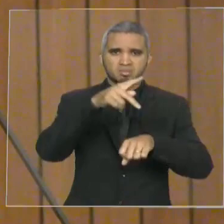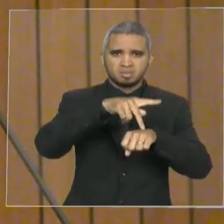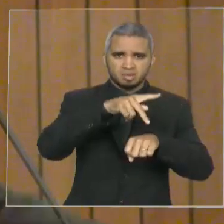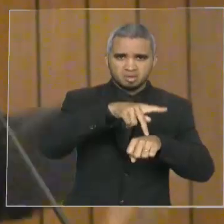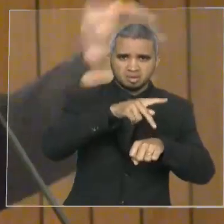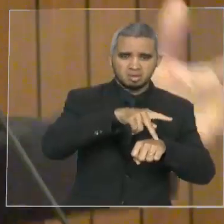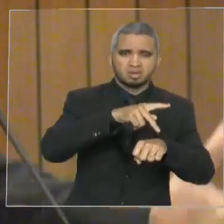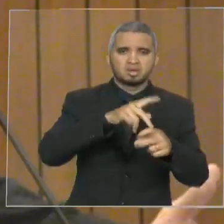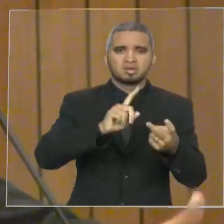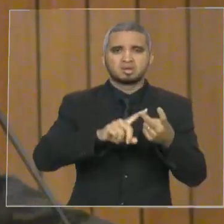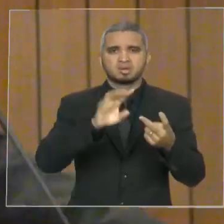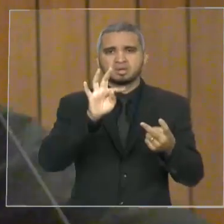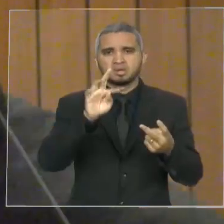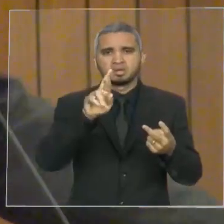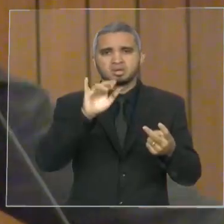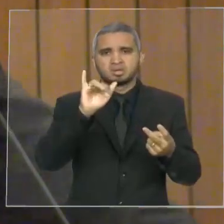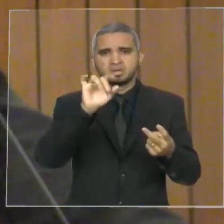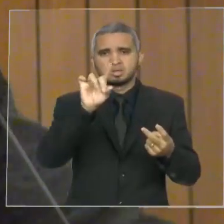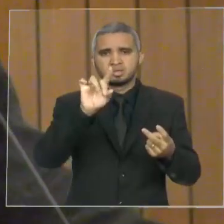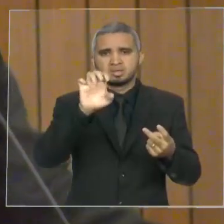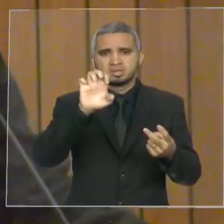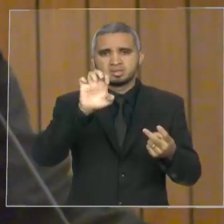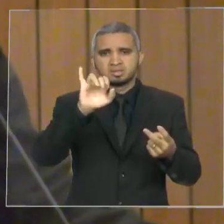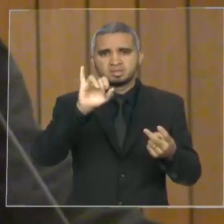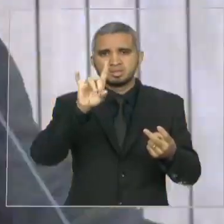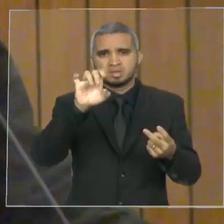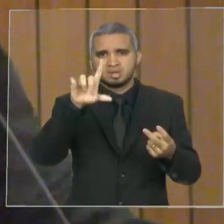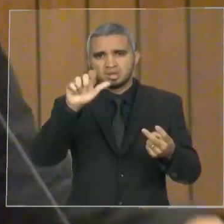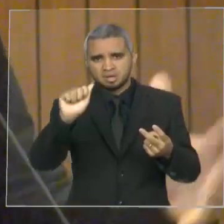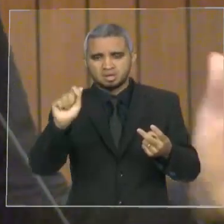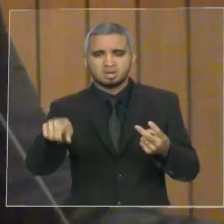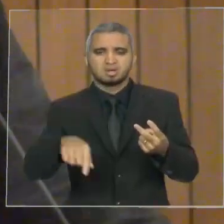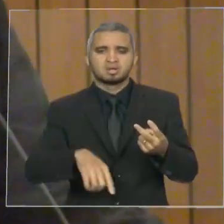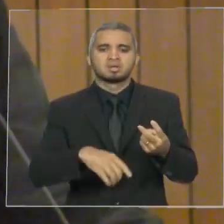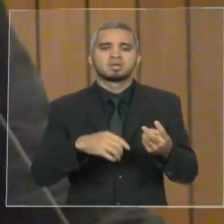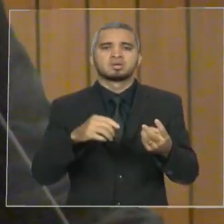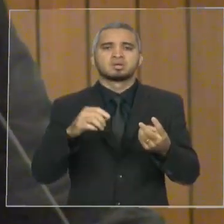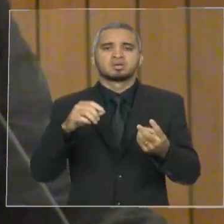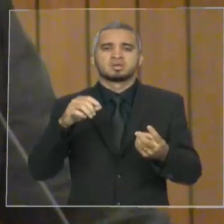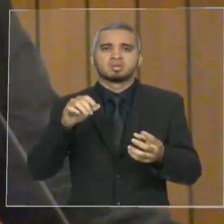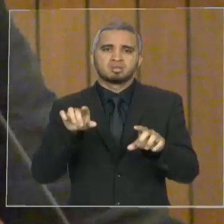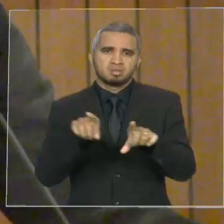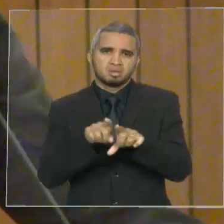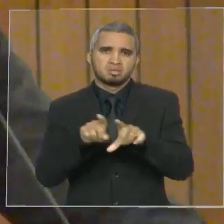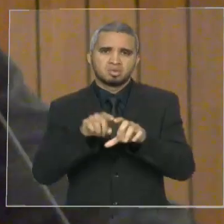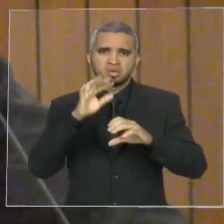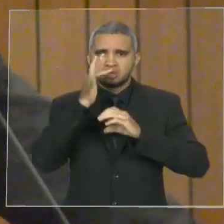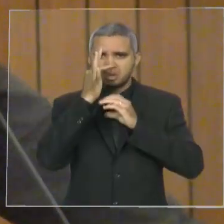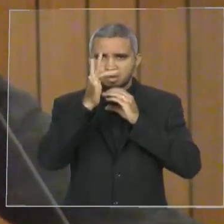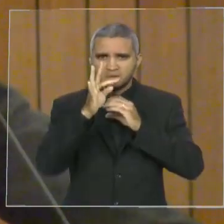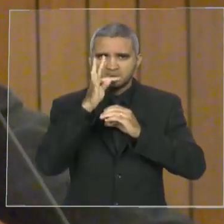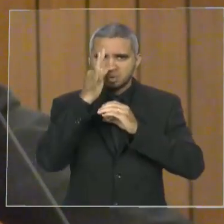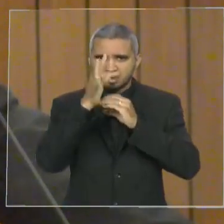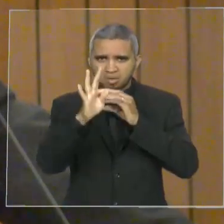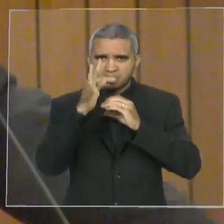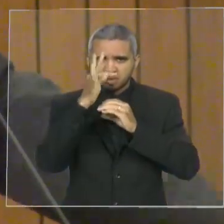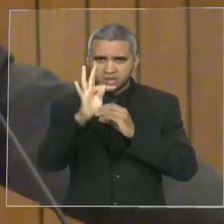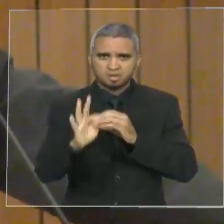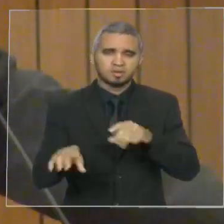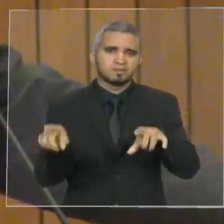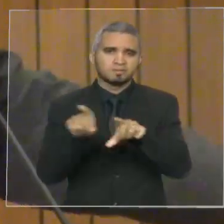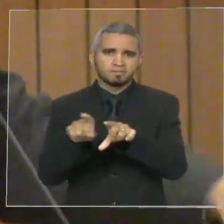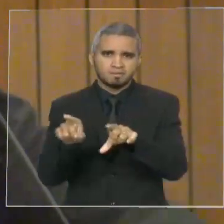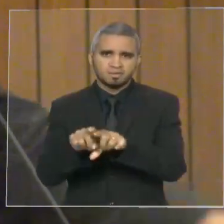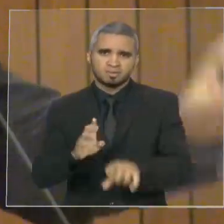atingida fortemente pelas chuvas, por Coroatá, e Bacabal, que mais uma